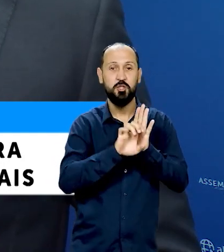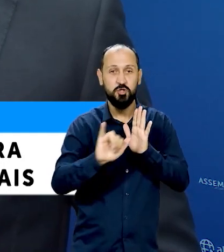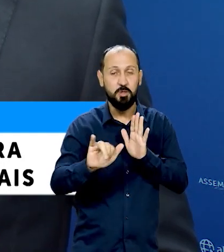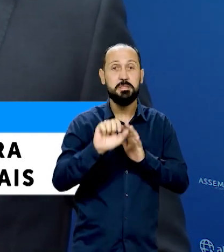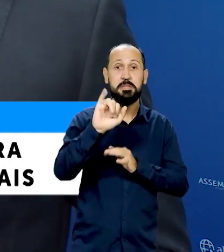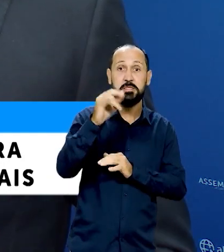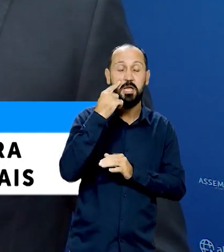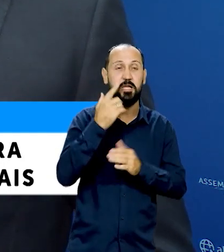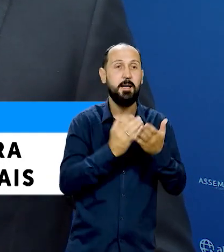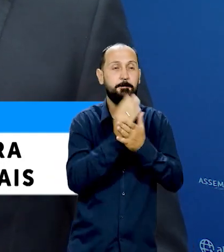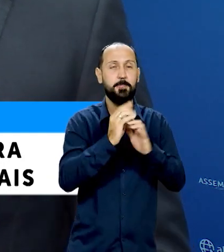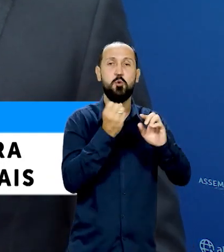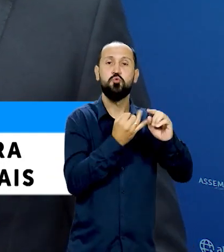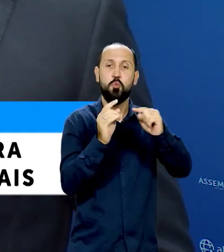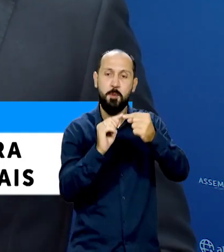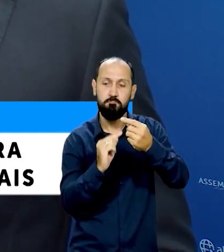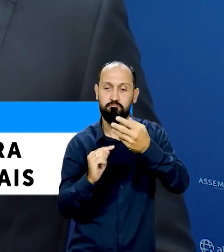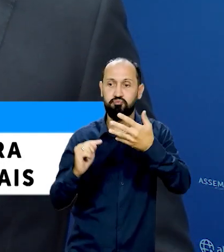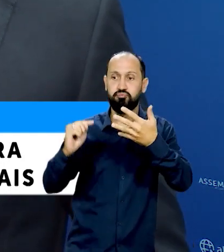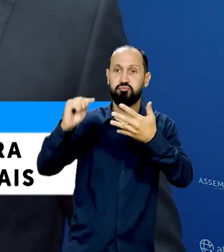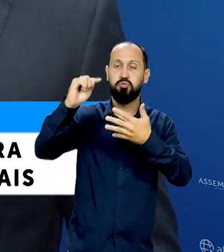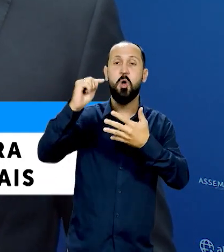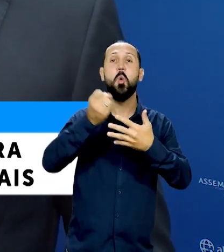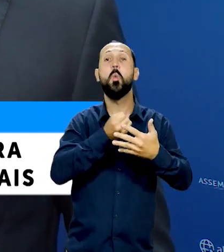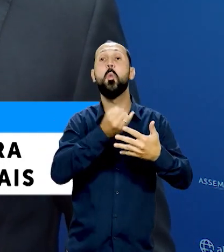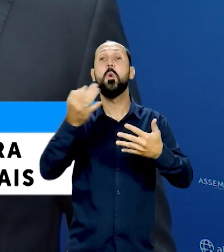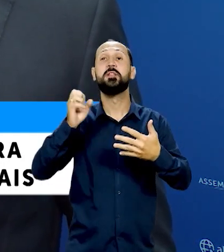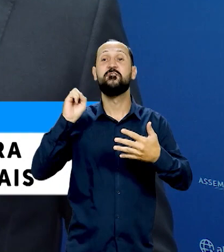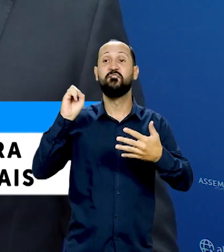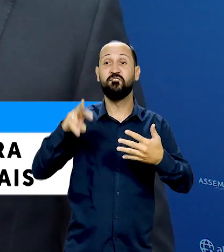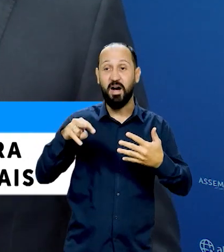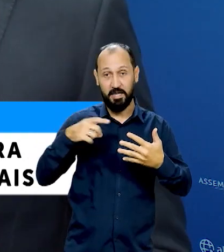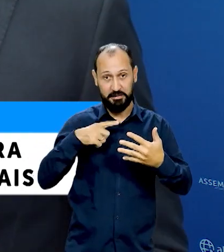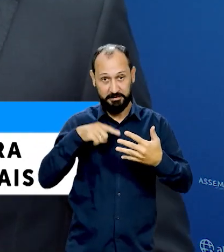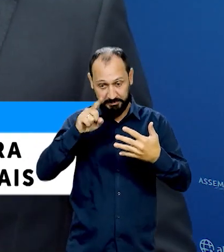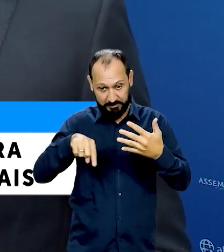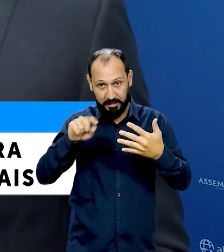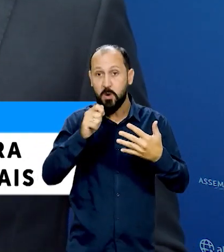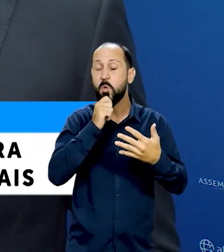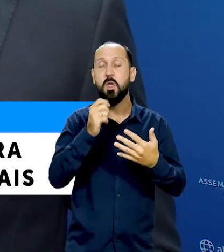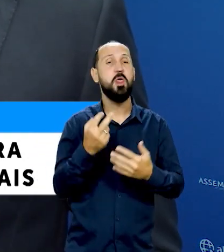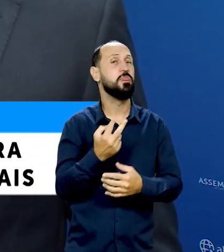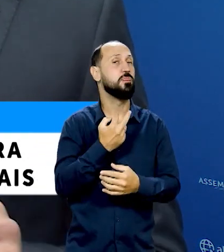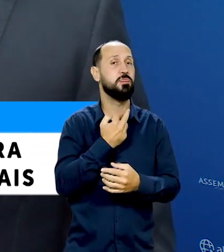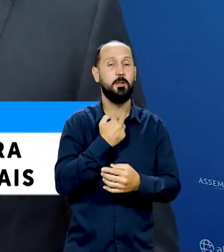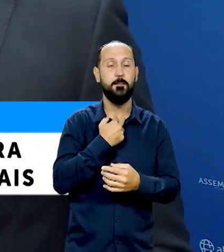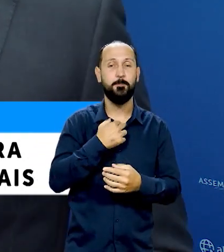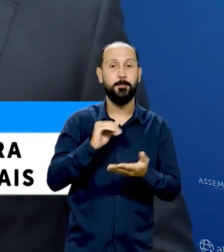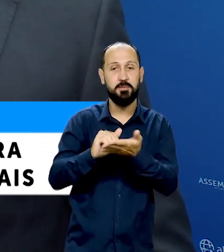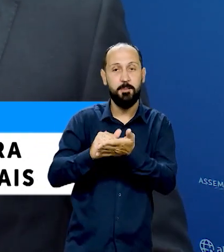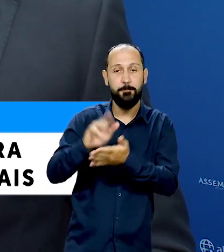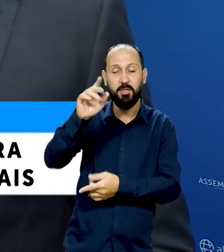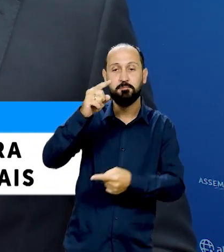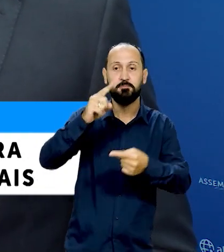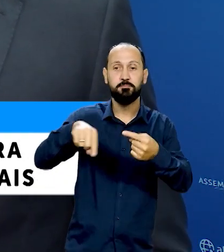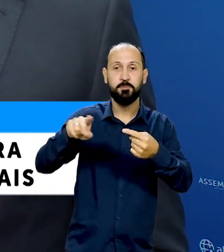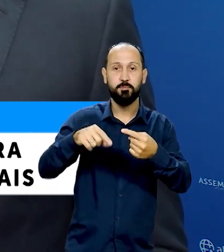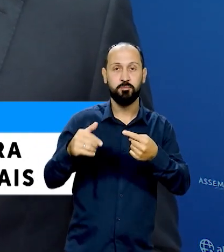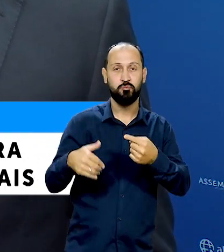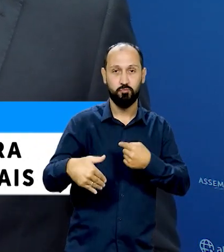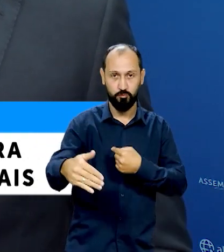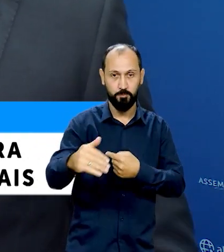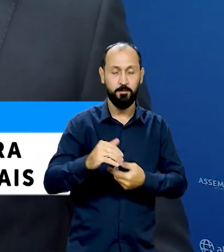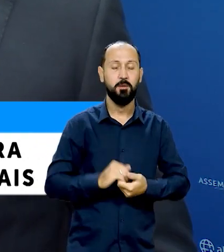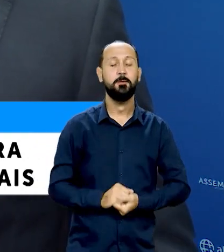no edital, ainda que não classificados no quantitativo de vagas disponibilizadas, não poderão ser eliminados